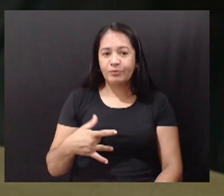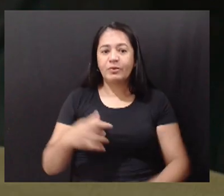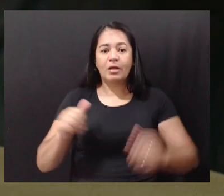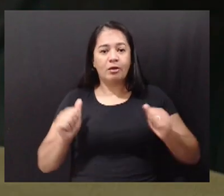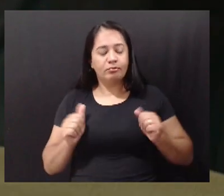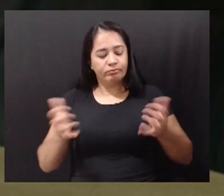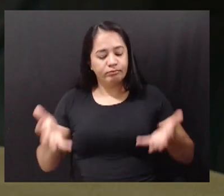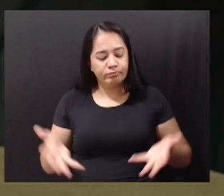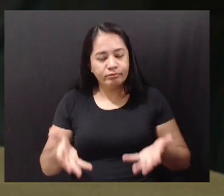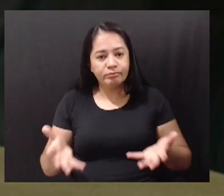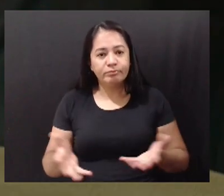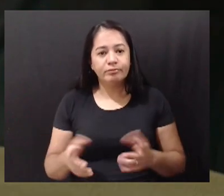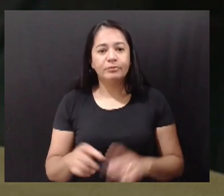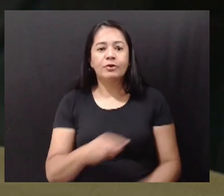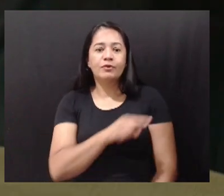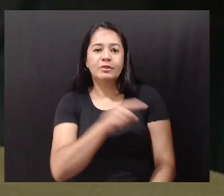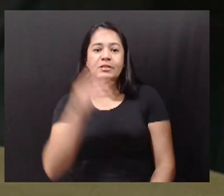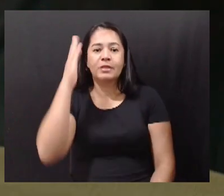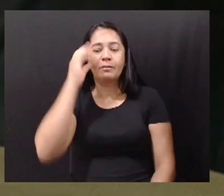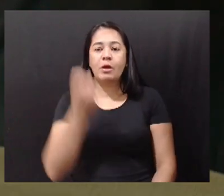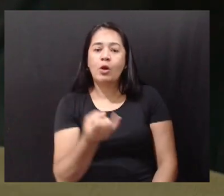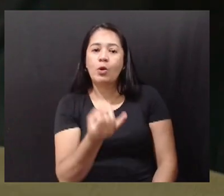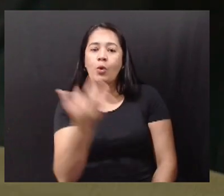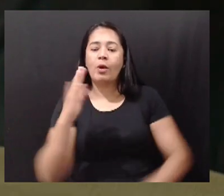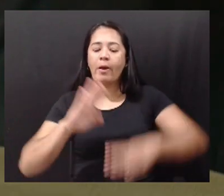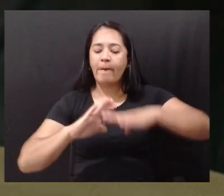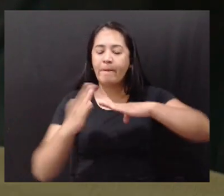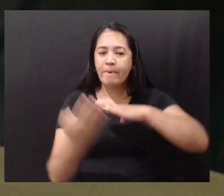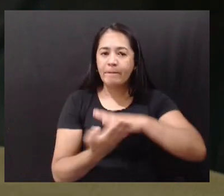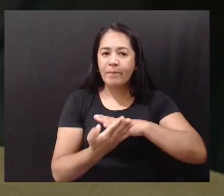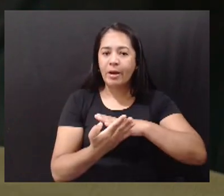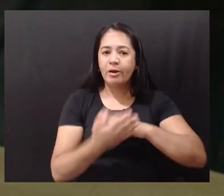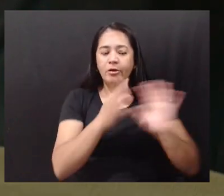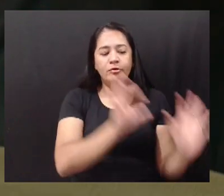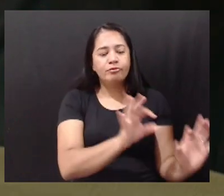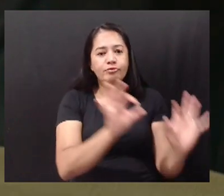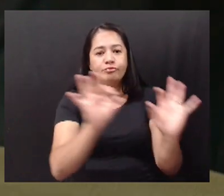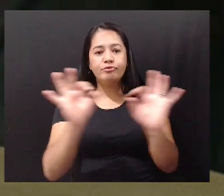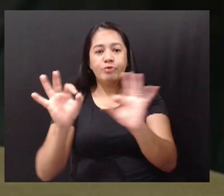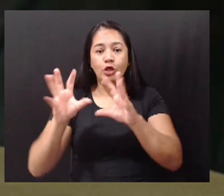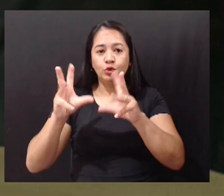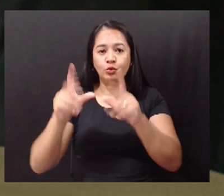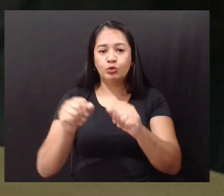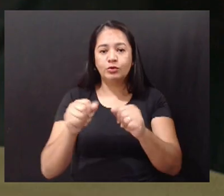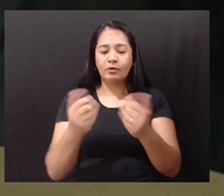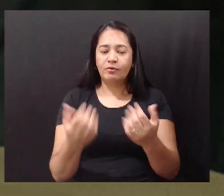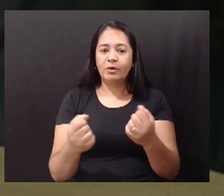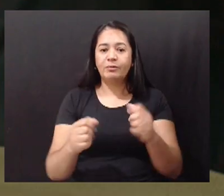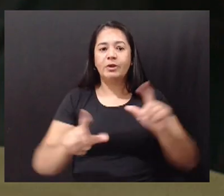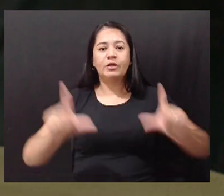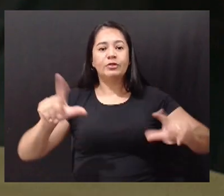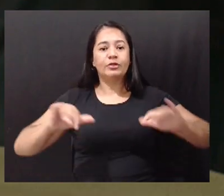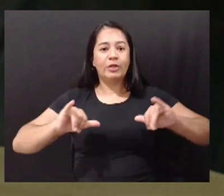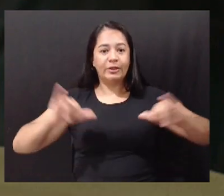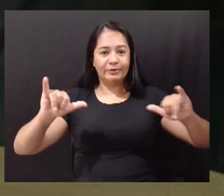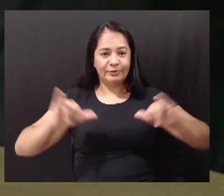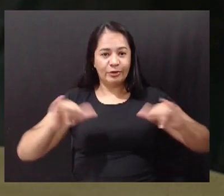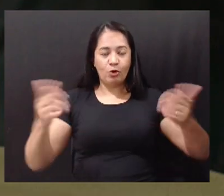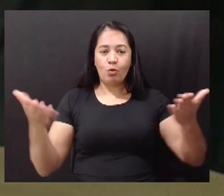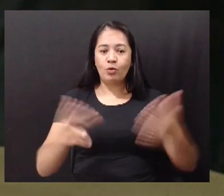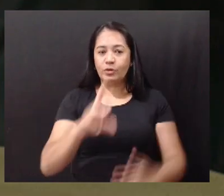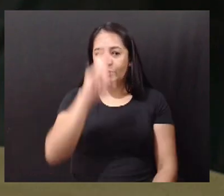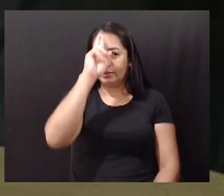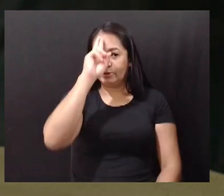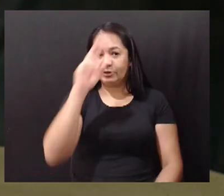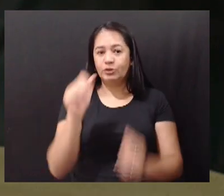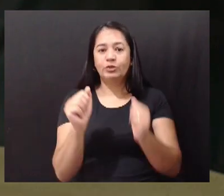Para saber quais os bairros estão em alerta, conferir todas as orientações, acompanhe o jornal Câmara Notícia, hoje ao meio-dia com Mirna Abreu,